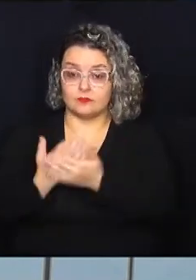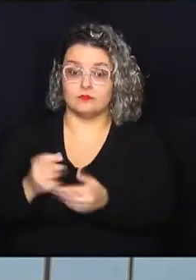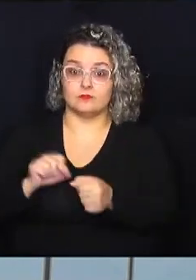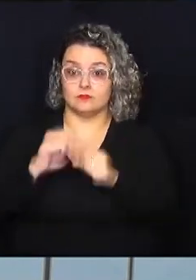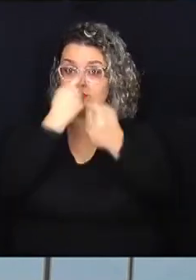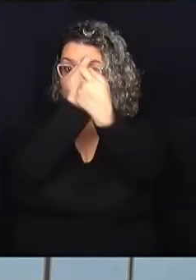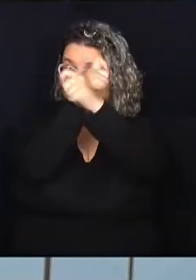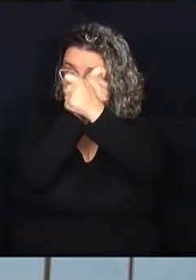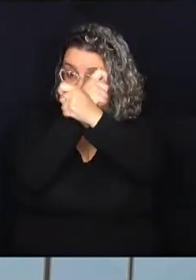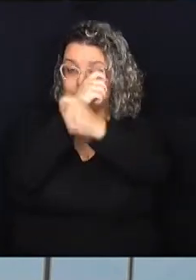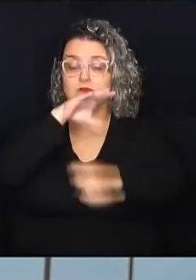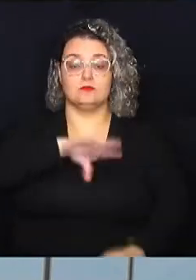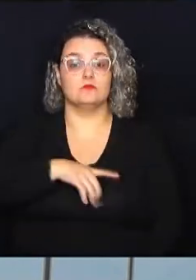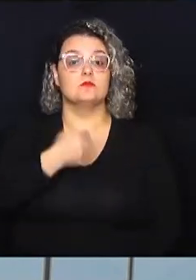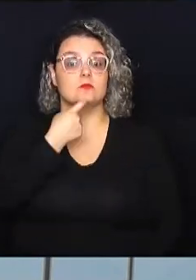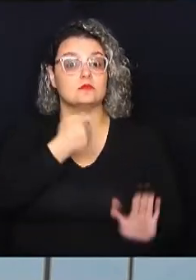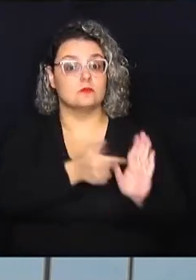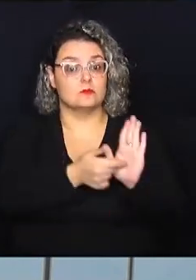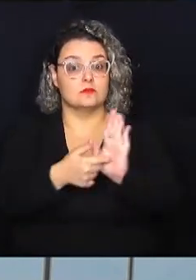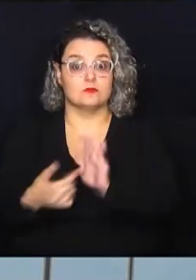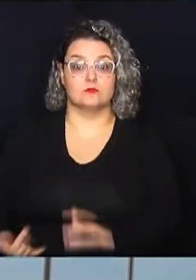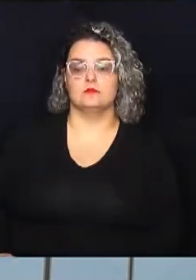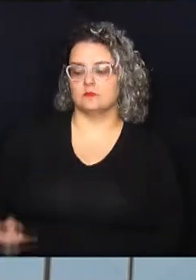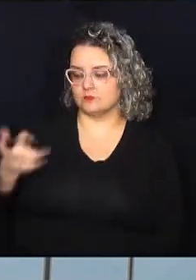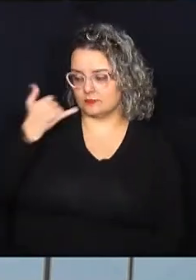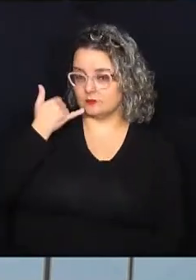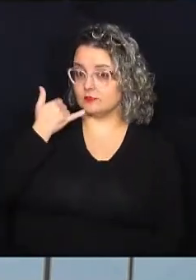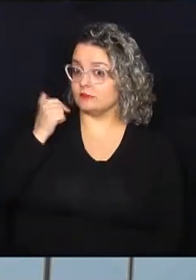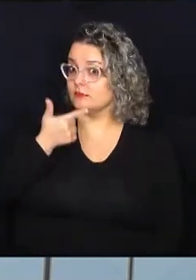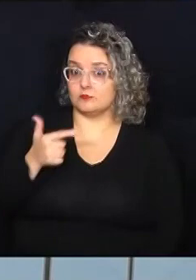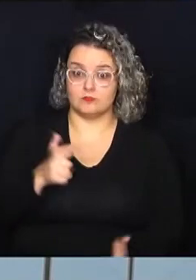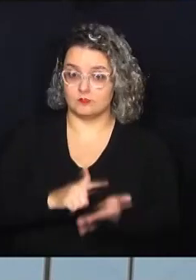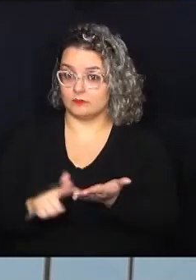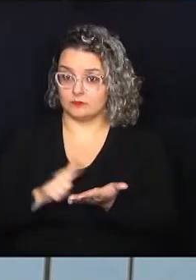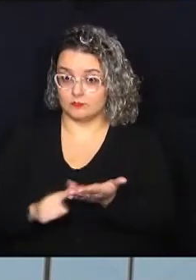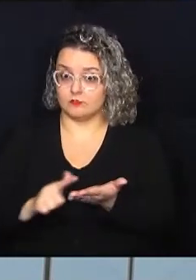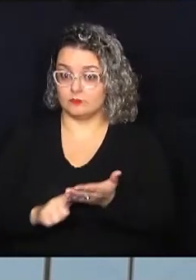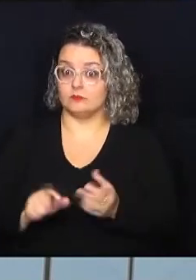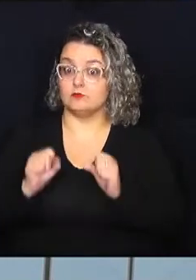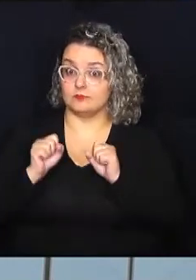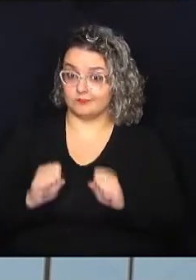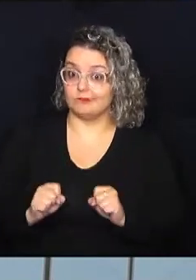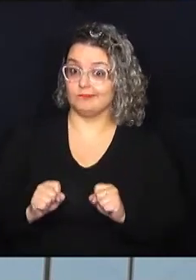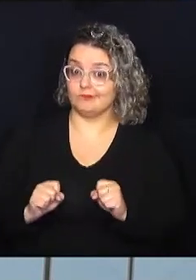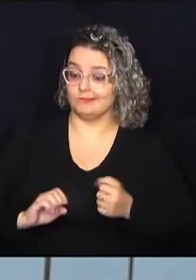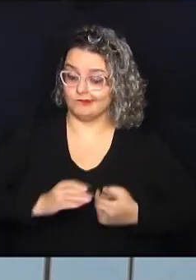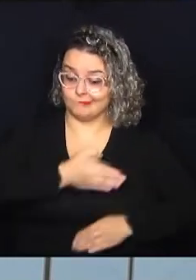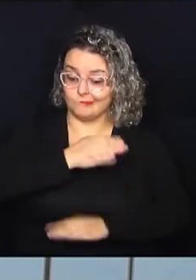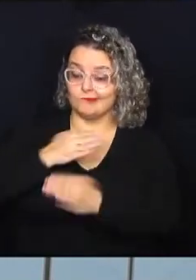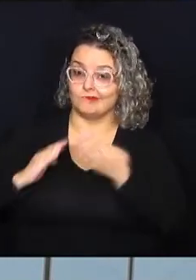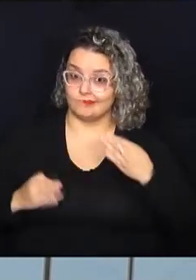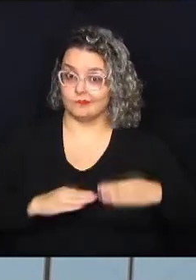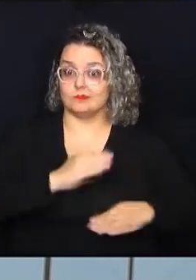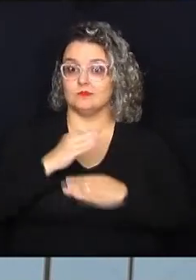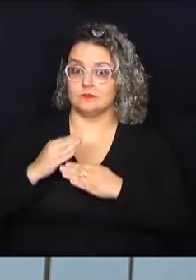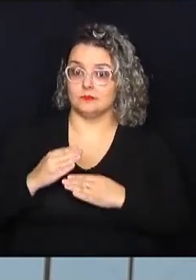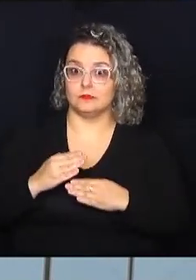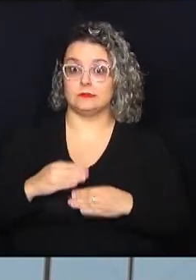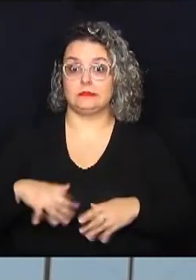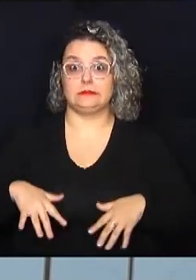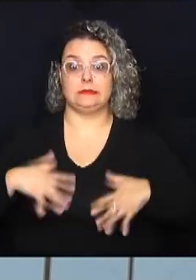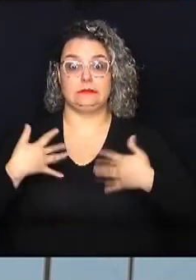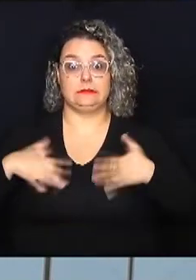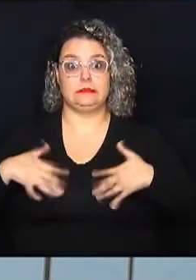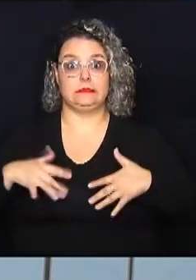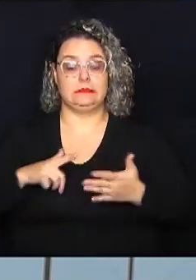Puc Campinas mostra que celular sem limpeza pode ser depósito de bactérias e colocar em cheque